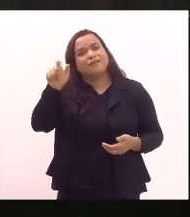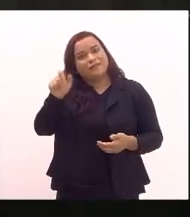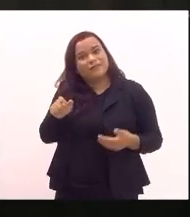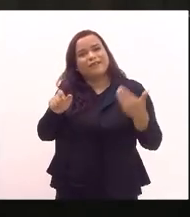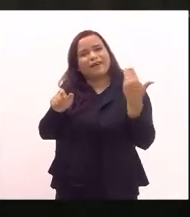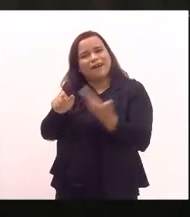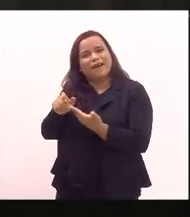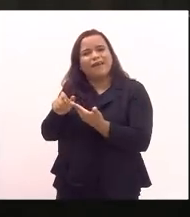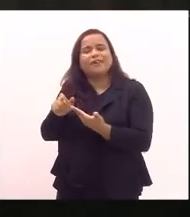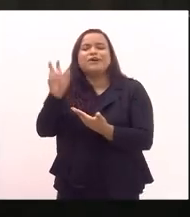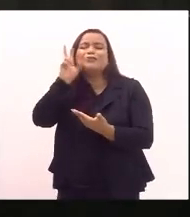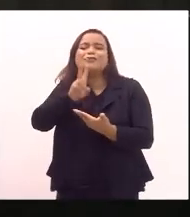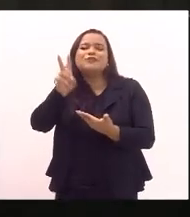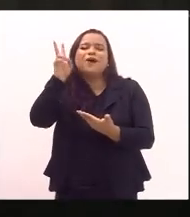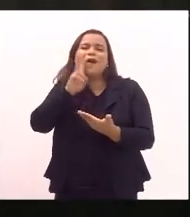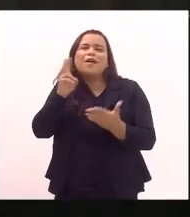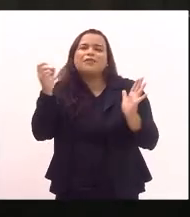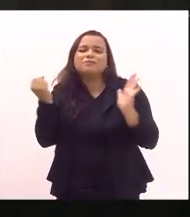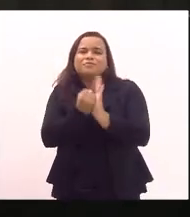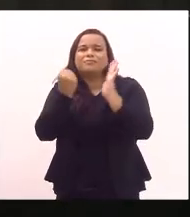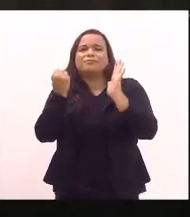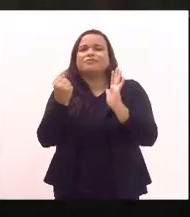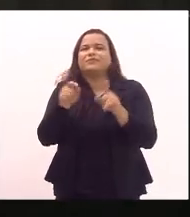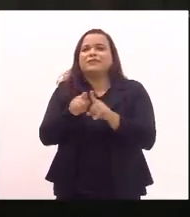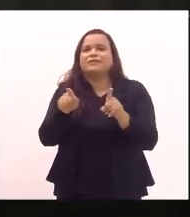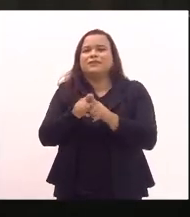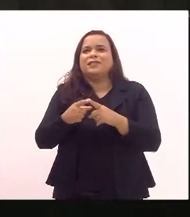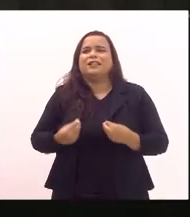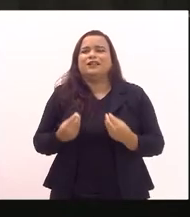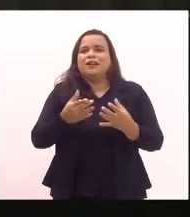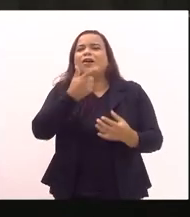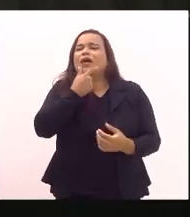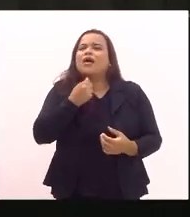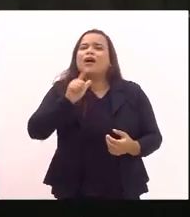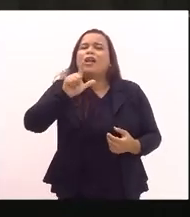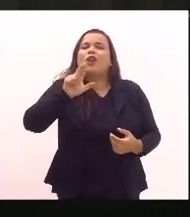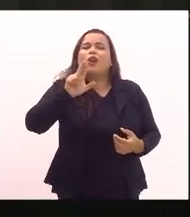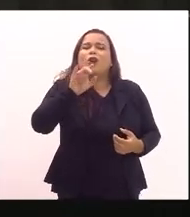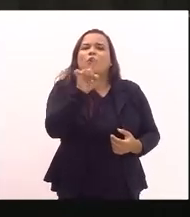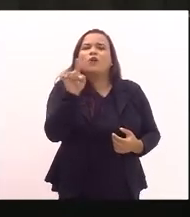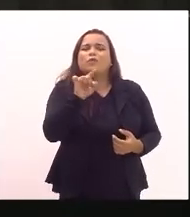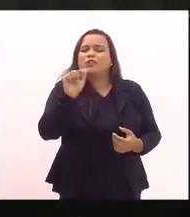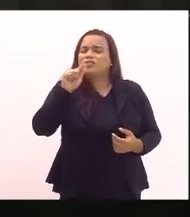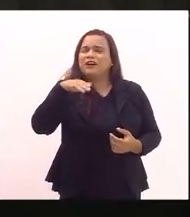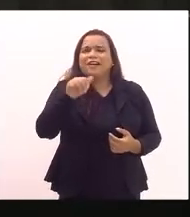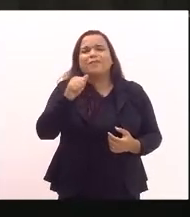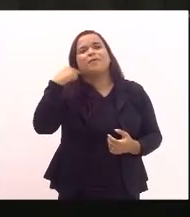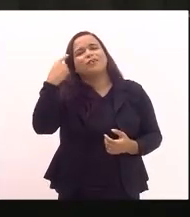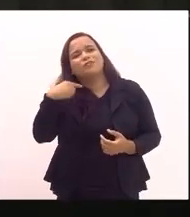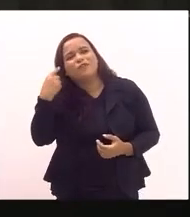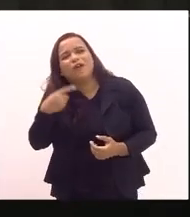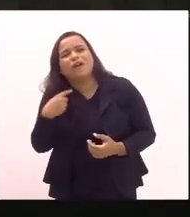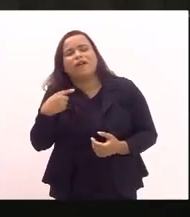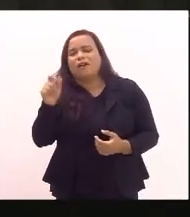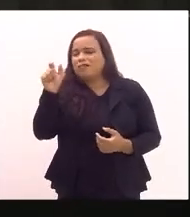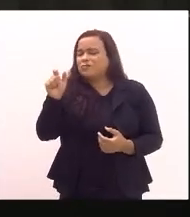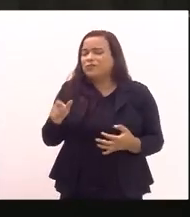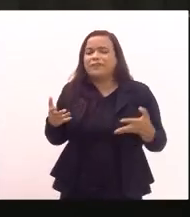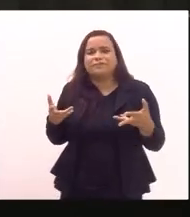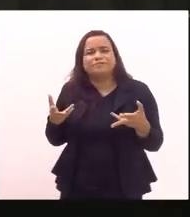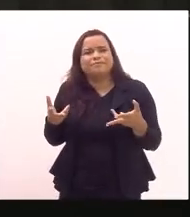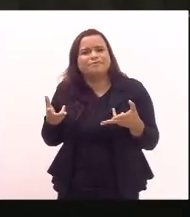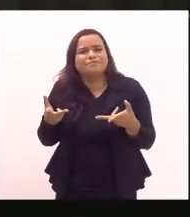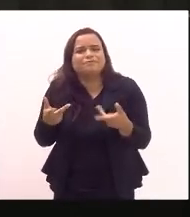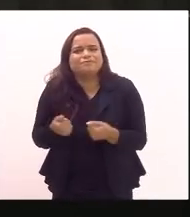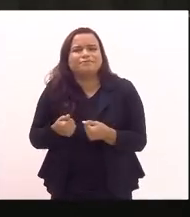nossa história para nossa sociedade Luiz Gama o grande abolicionista advogado grande